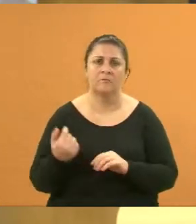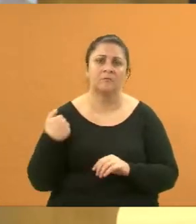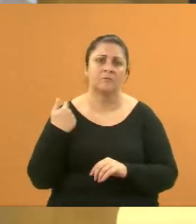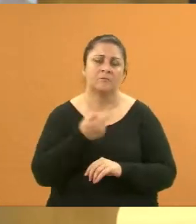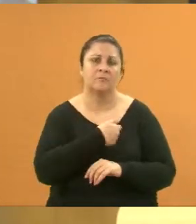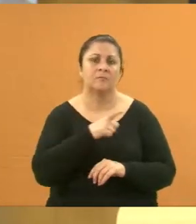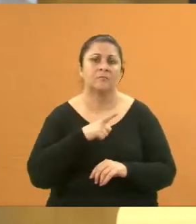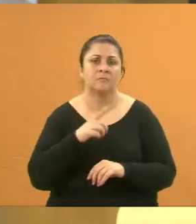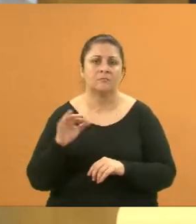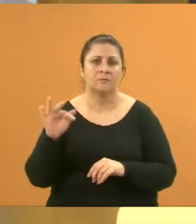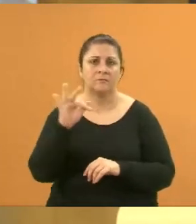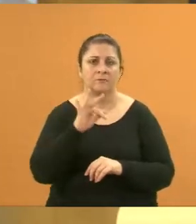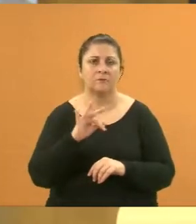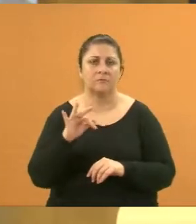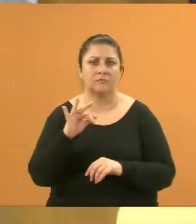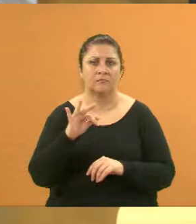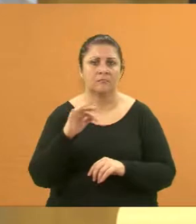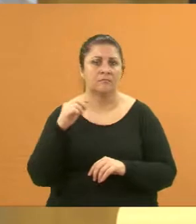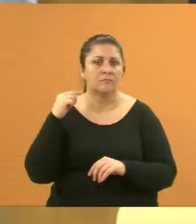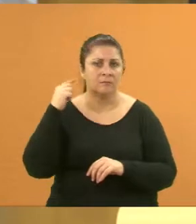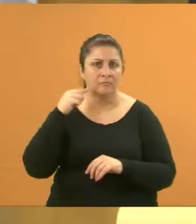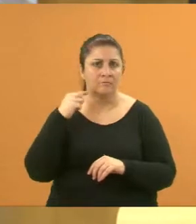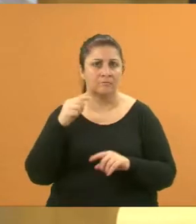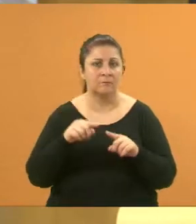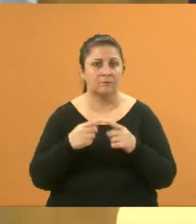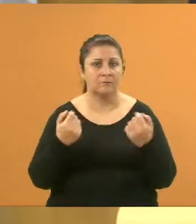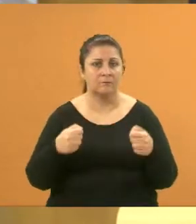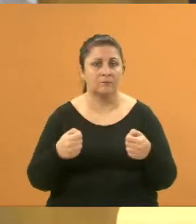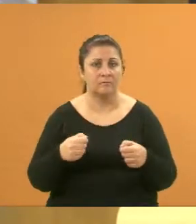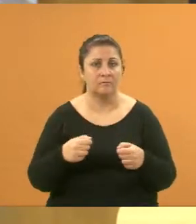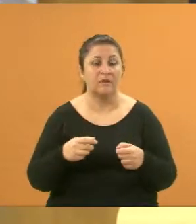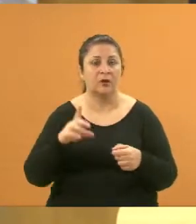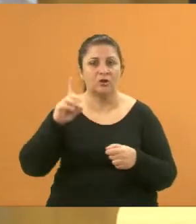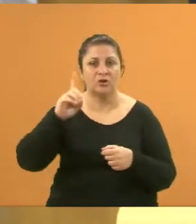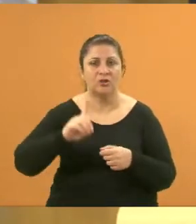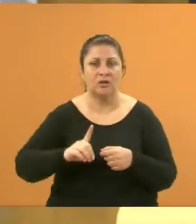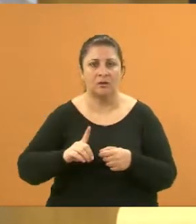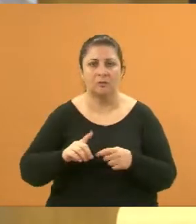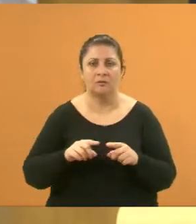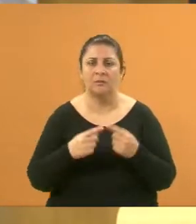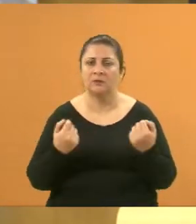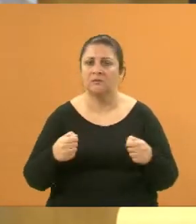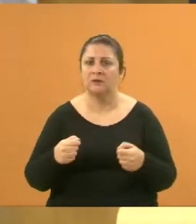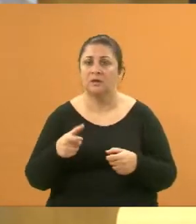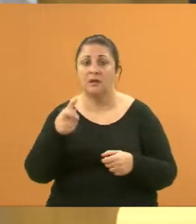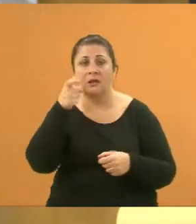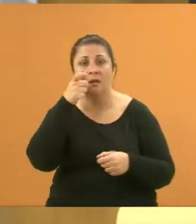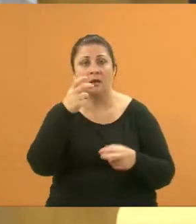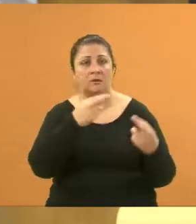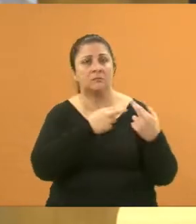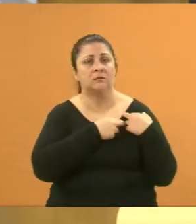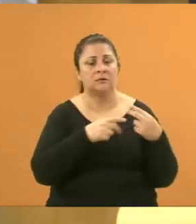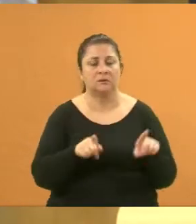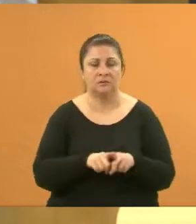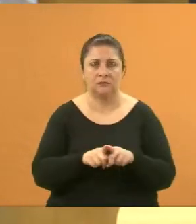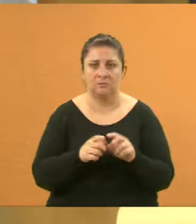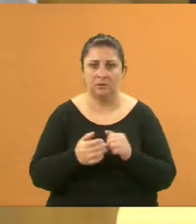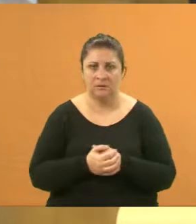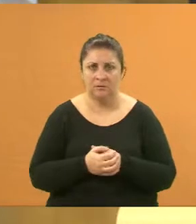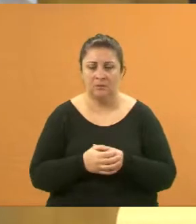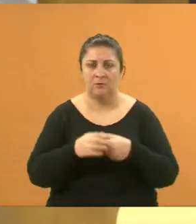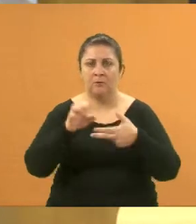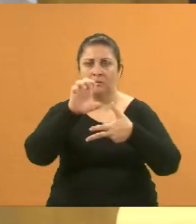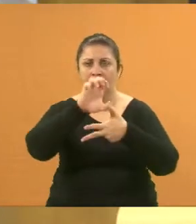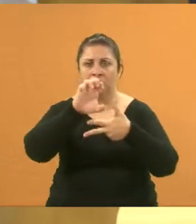direito, né, mas nós deveríamos de ter a faculdade de dever. O nosso executivo, ele é catedrático,